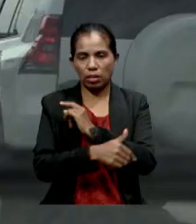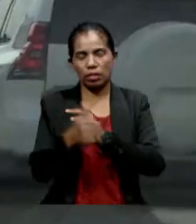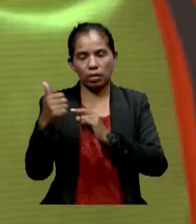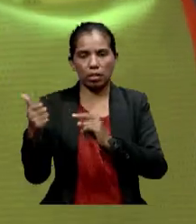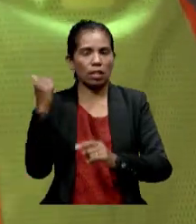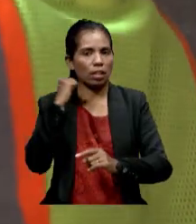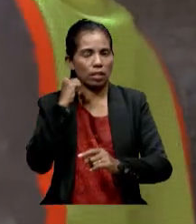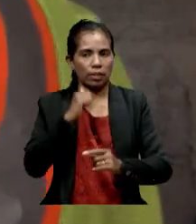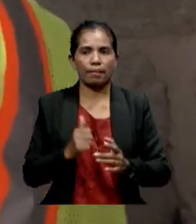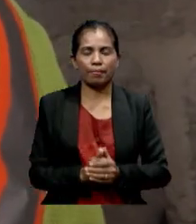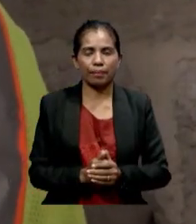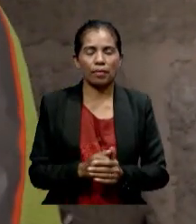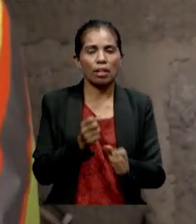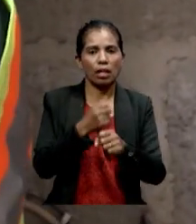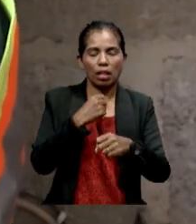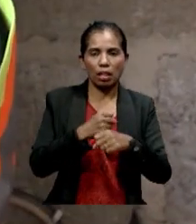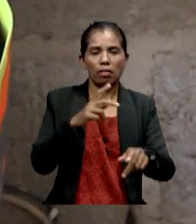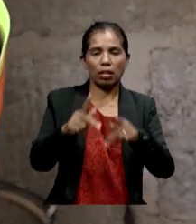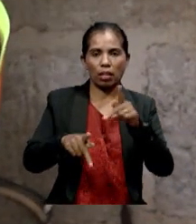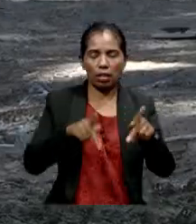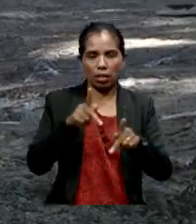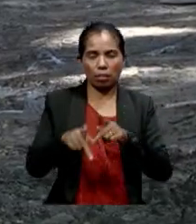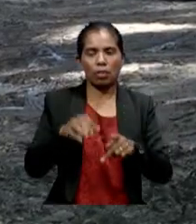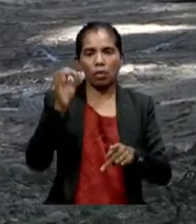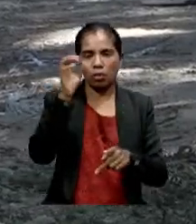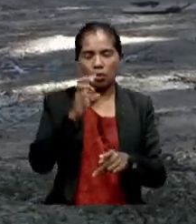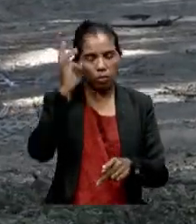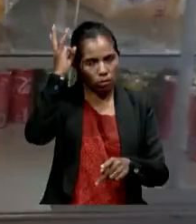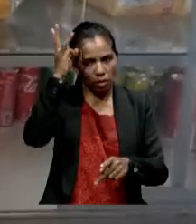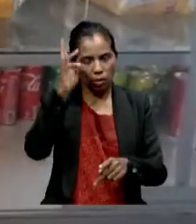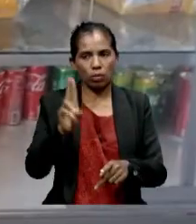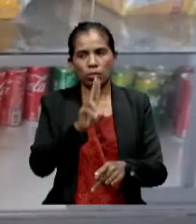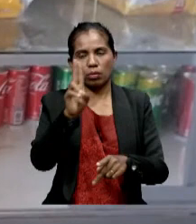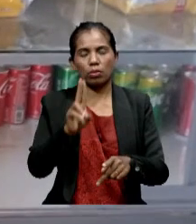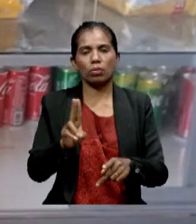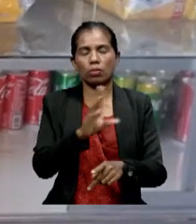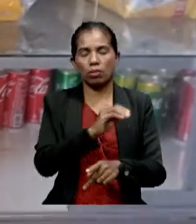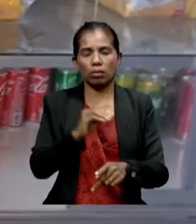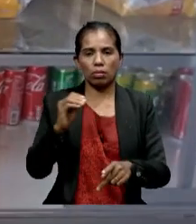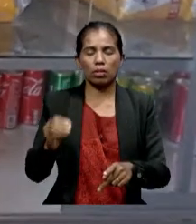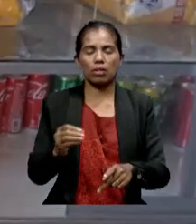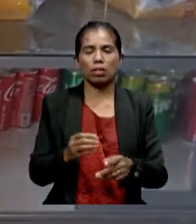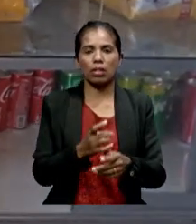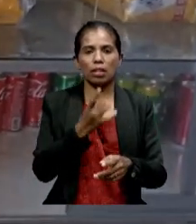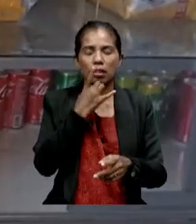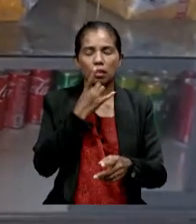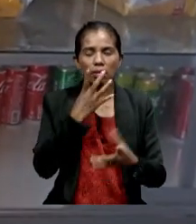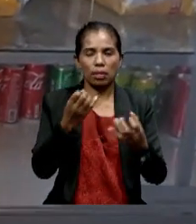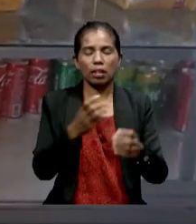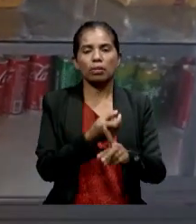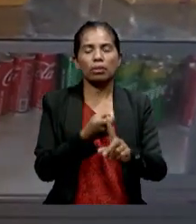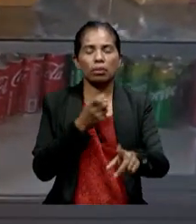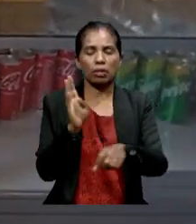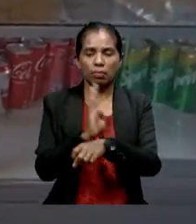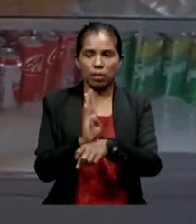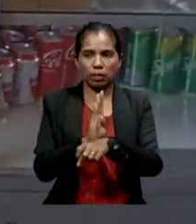Pacífico. Nune hal consumidor balum preocupa liliu consumidor nebe utiliza energia elektrika barak liu husi negosio siram.